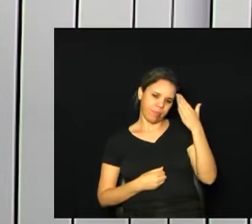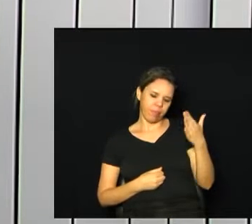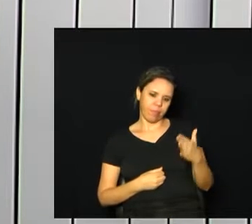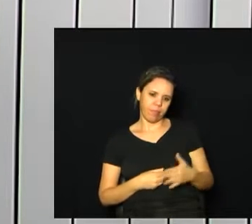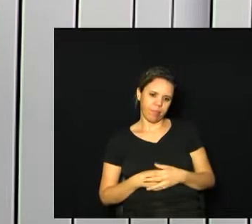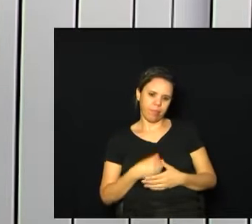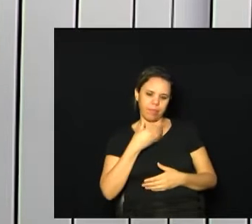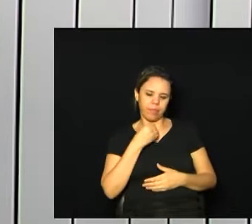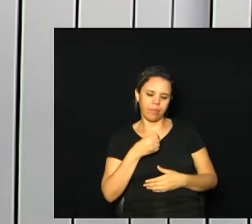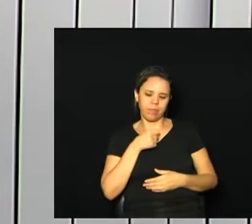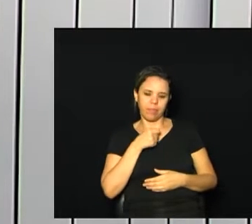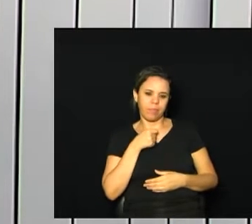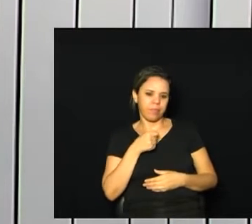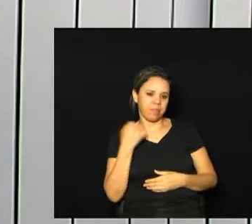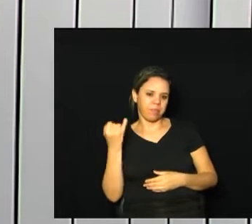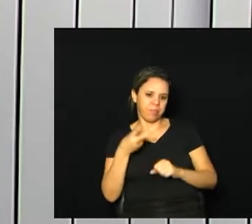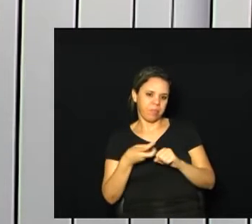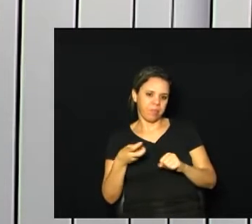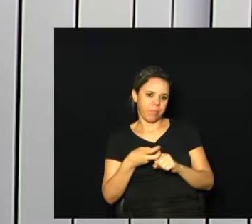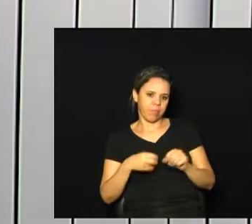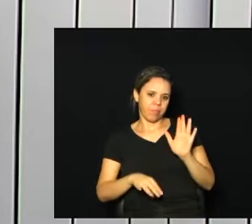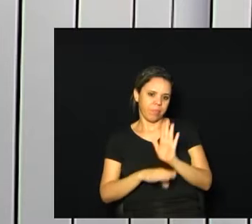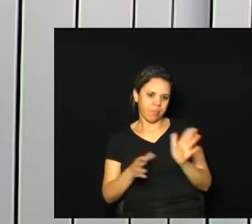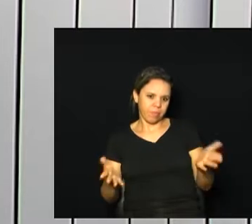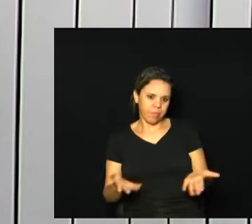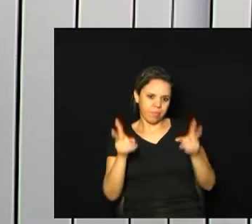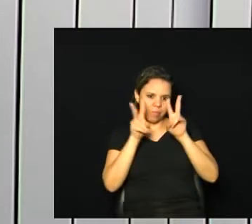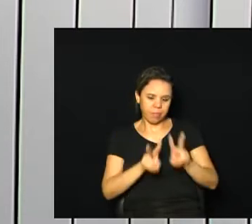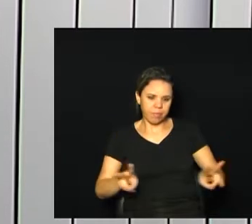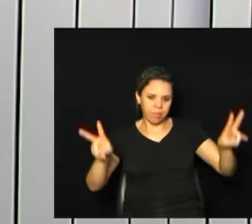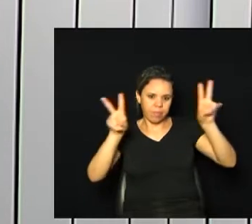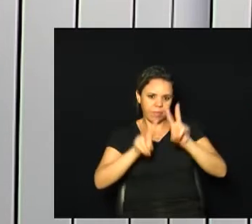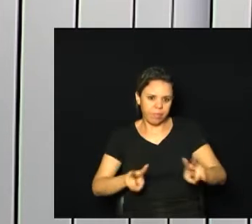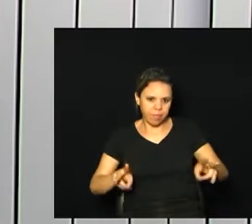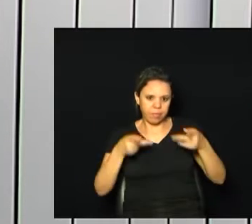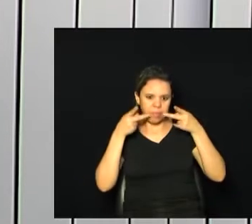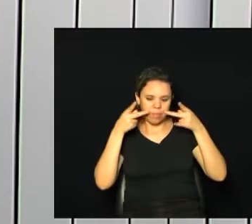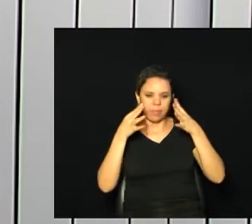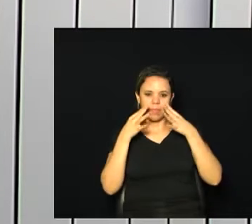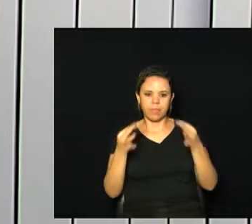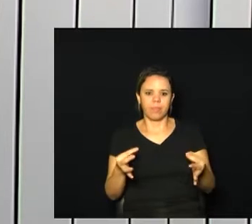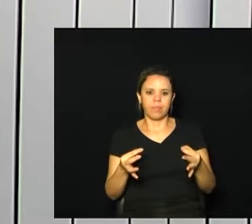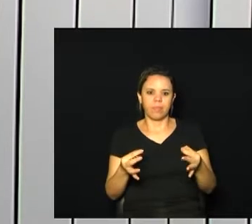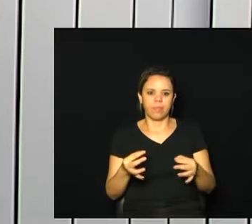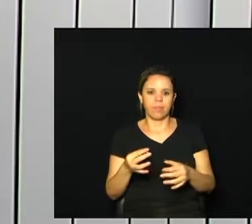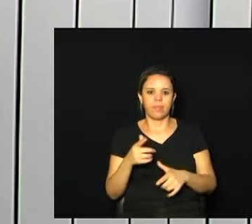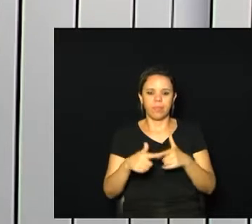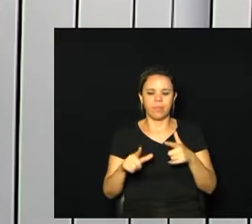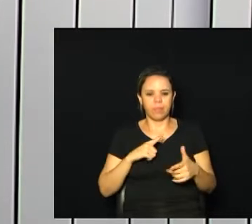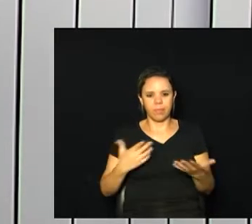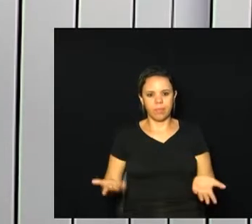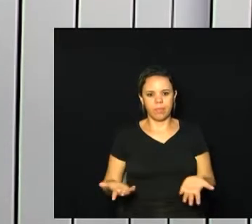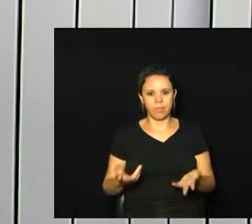Vitor Gabriel. Importante este aplicativo, né? Para dar visibilidade, chamando a atenção para um problema